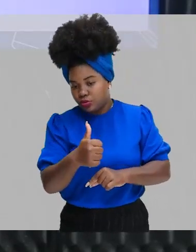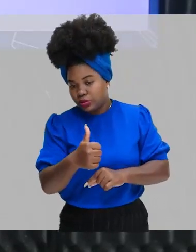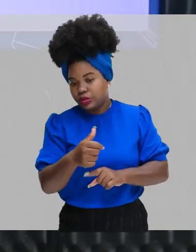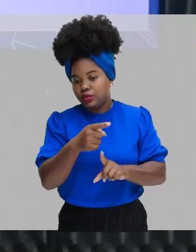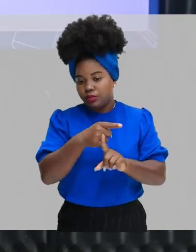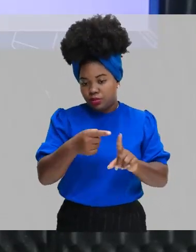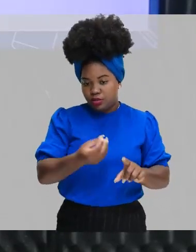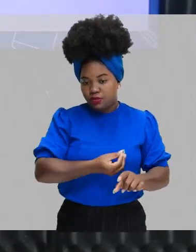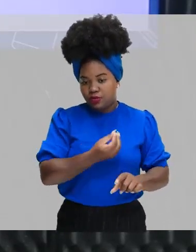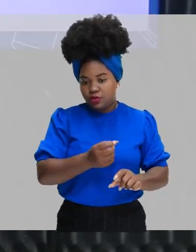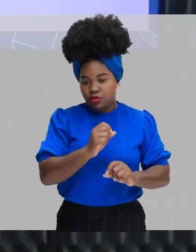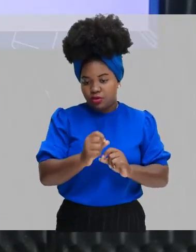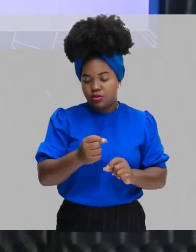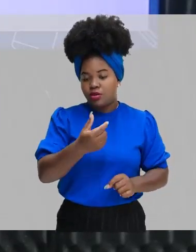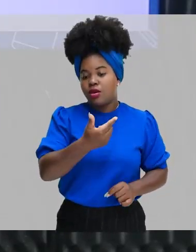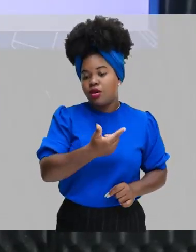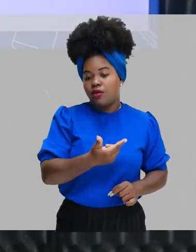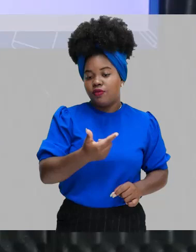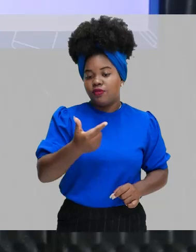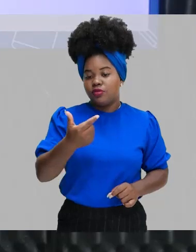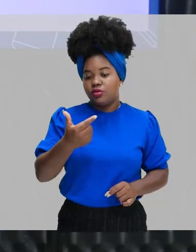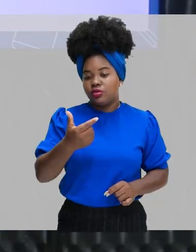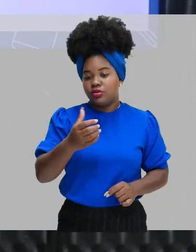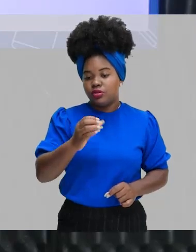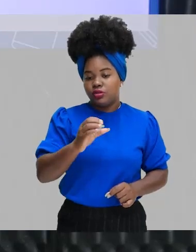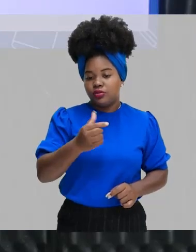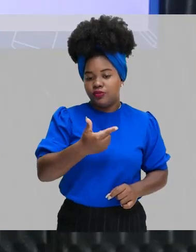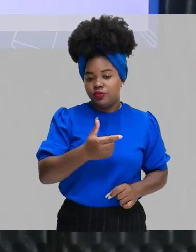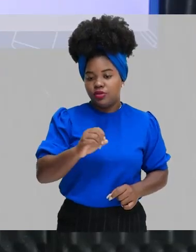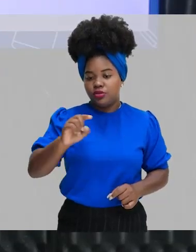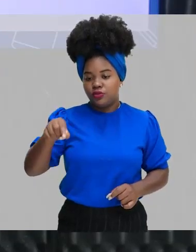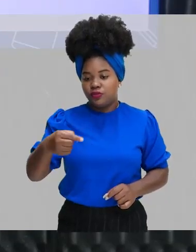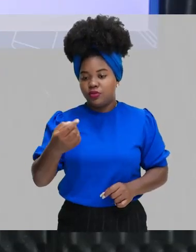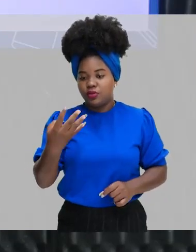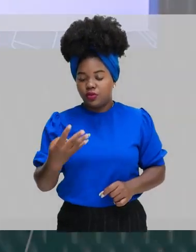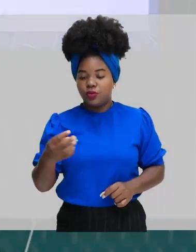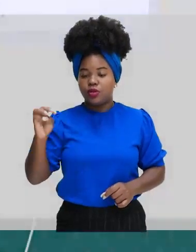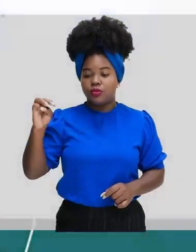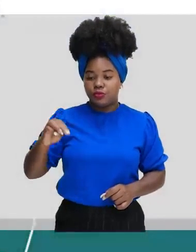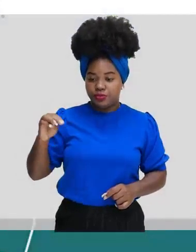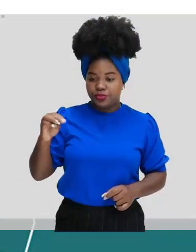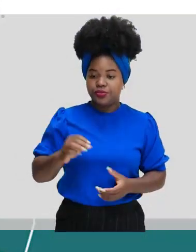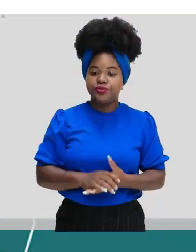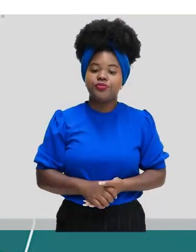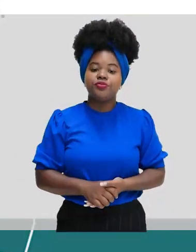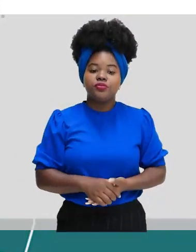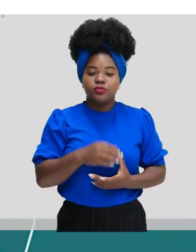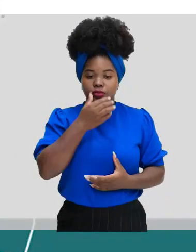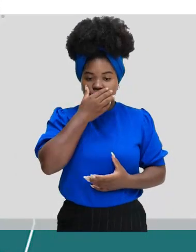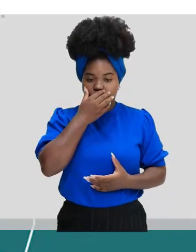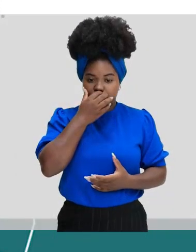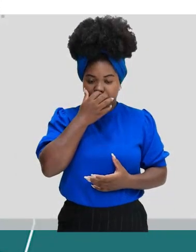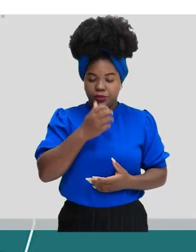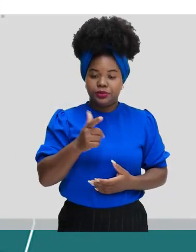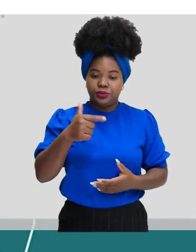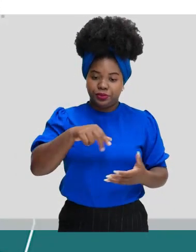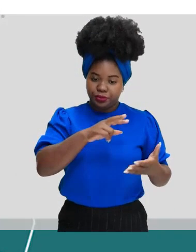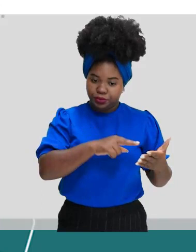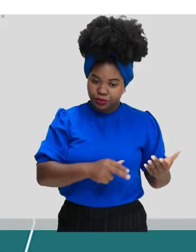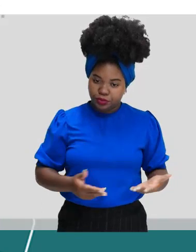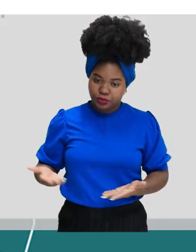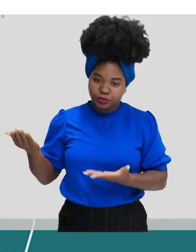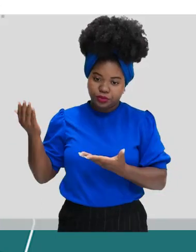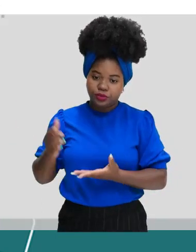vale 20,4 minutos certo a partir da injeção de glicose marcada com